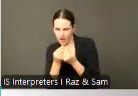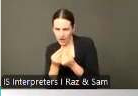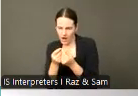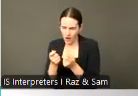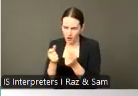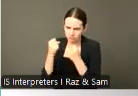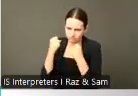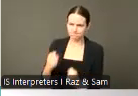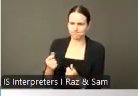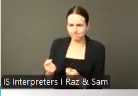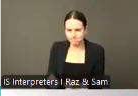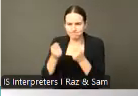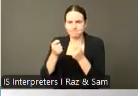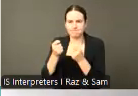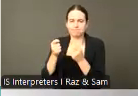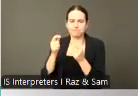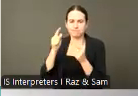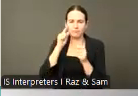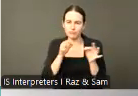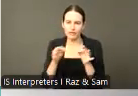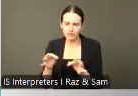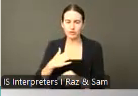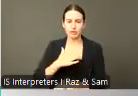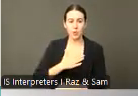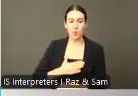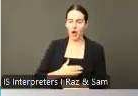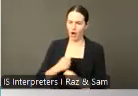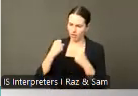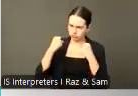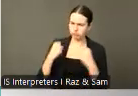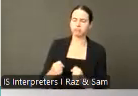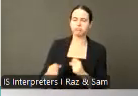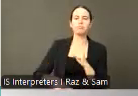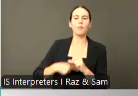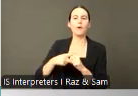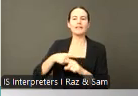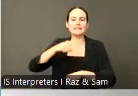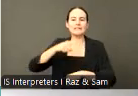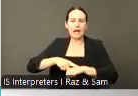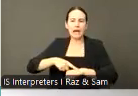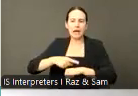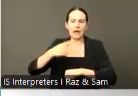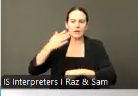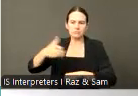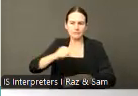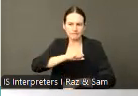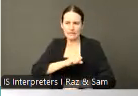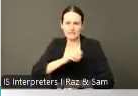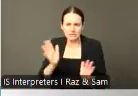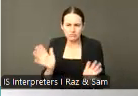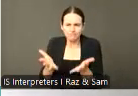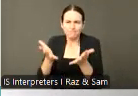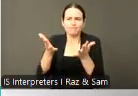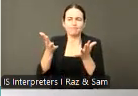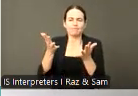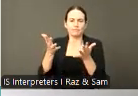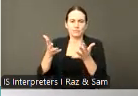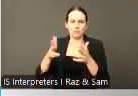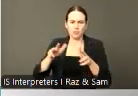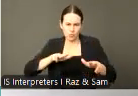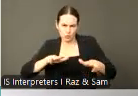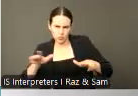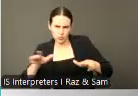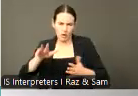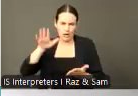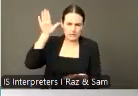digamos, e procurou fortalecer e acelerar a limitação e controle das doenças transmissíveis